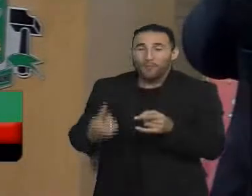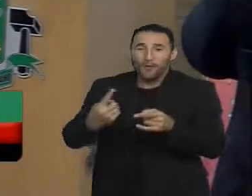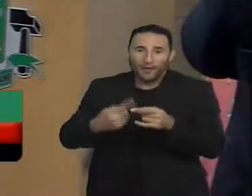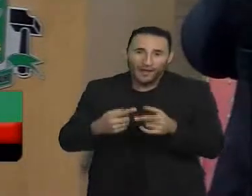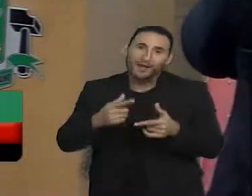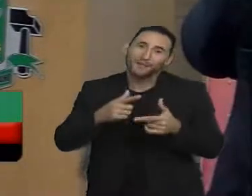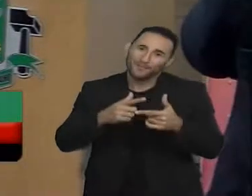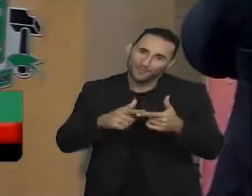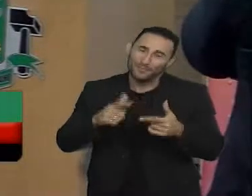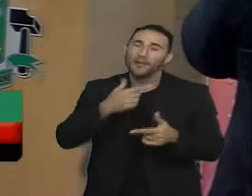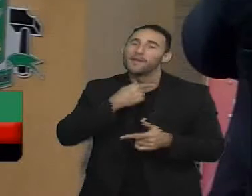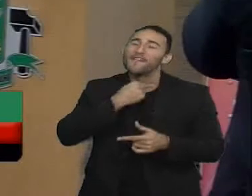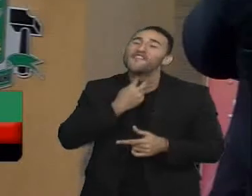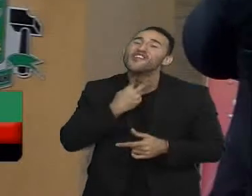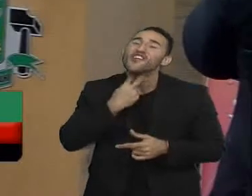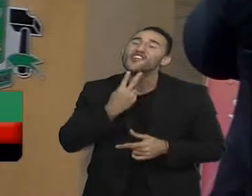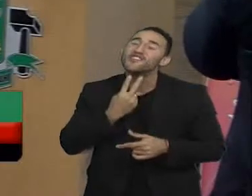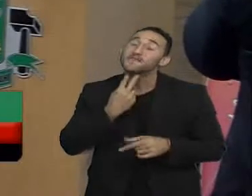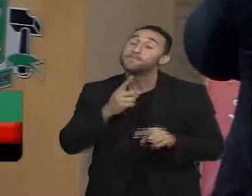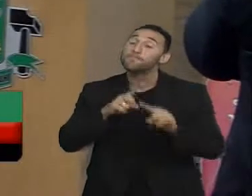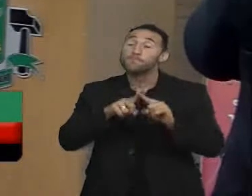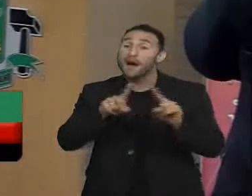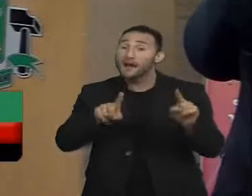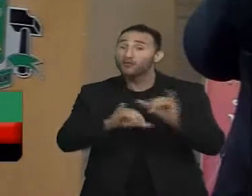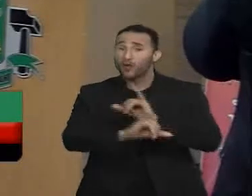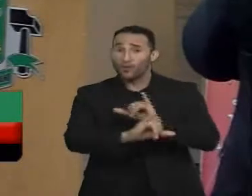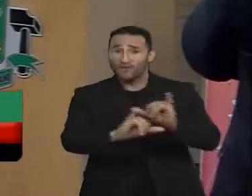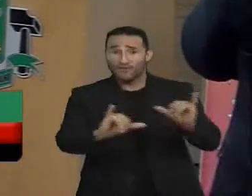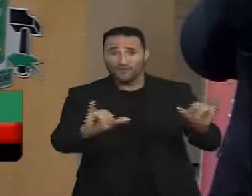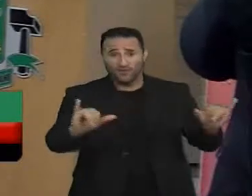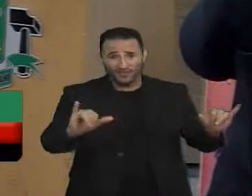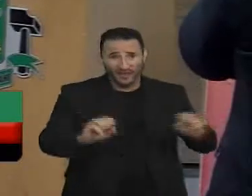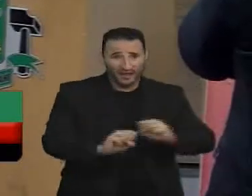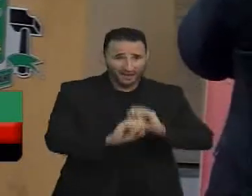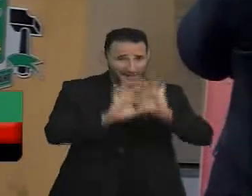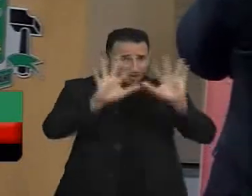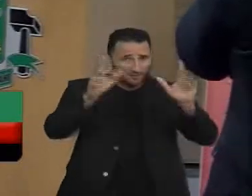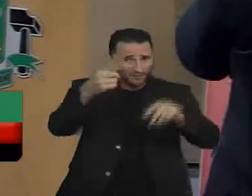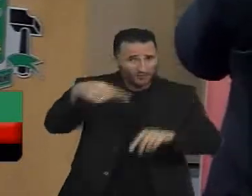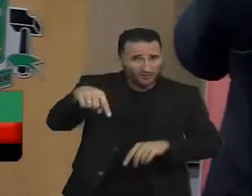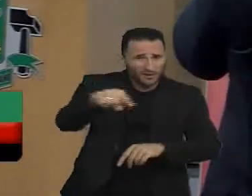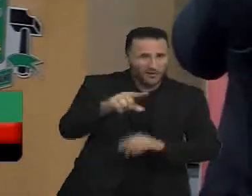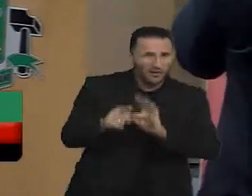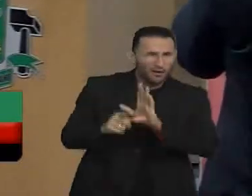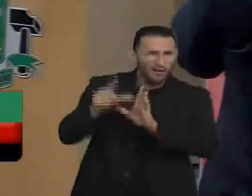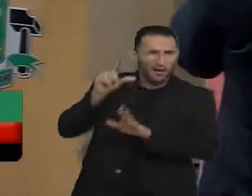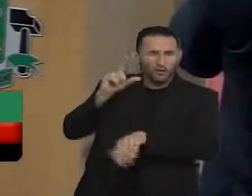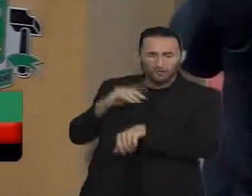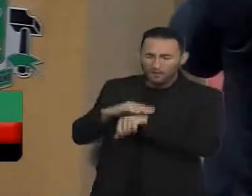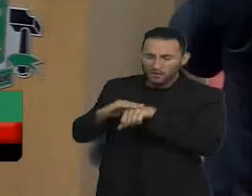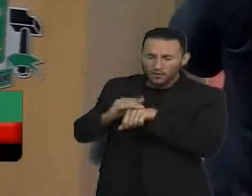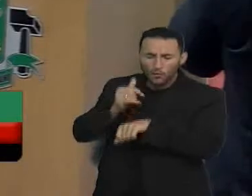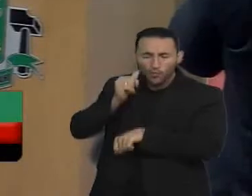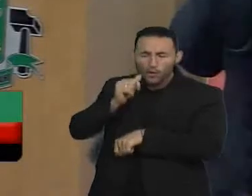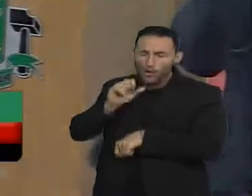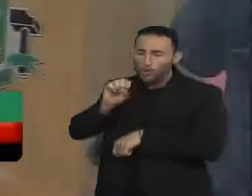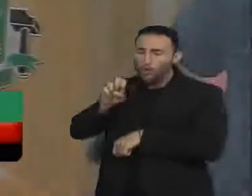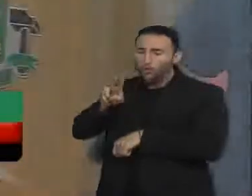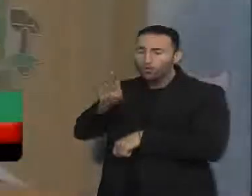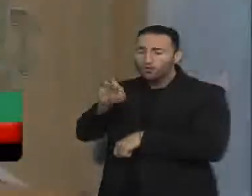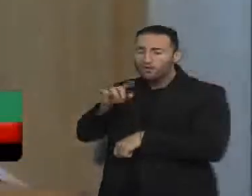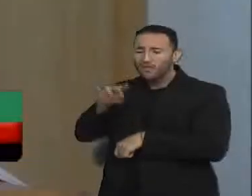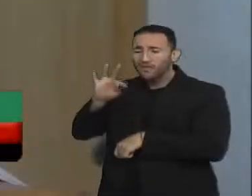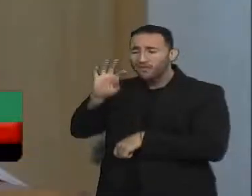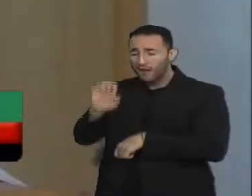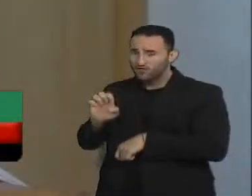Mas eu queria deixar bem claro e registrado. Há uns dias desses eu conversei com a Suzete. A